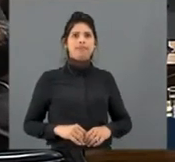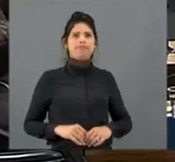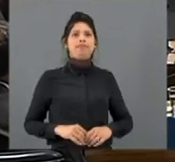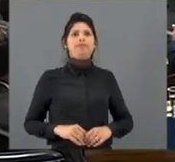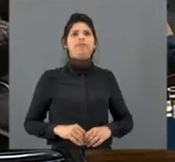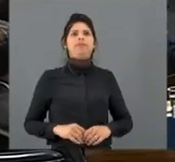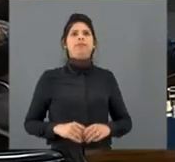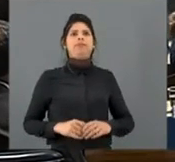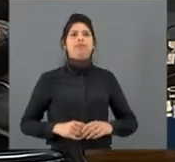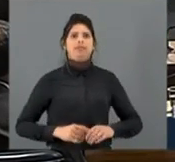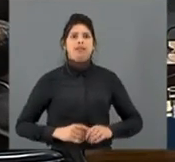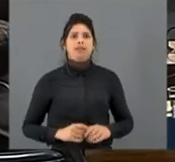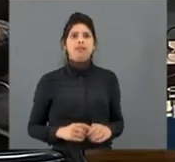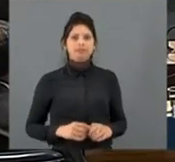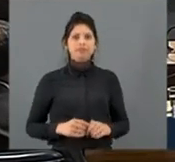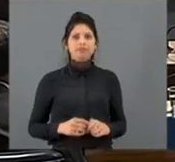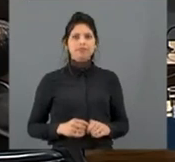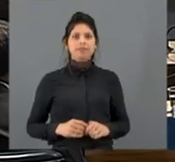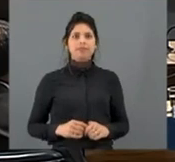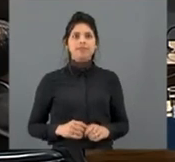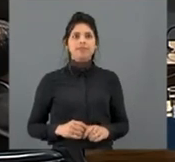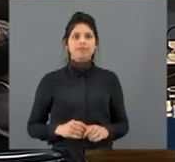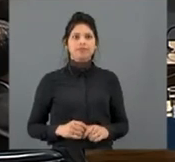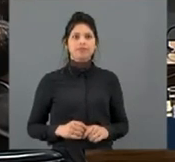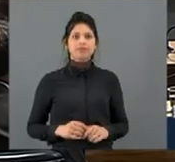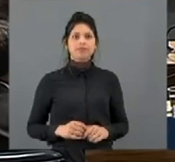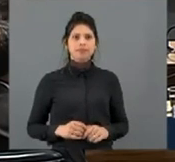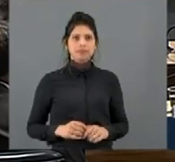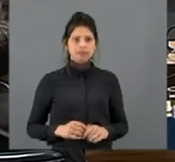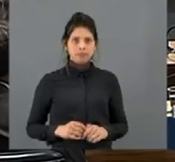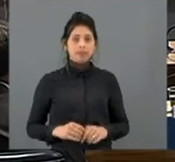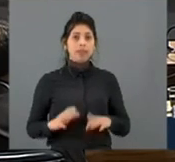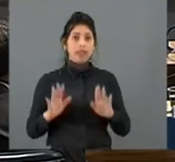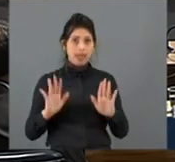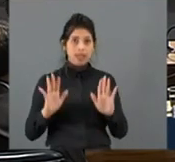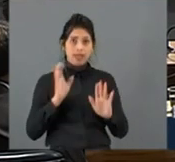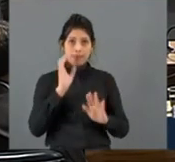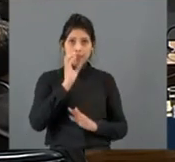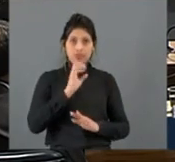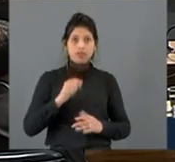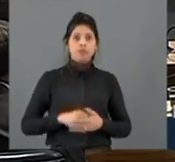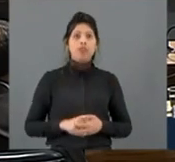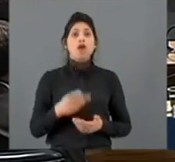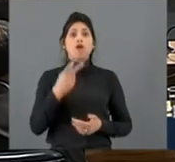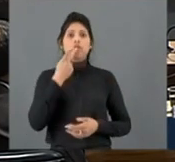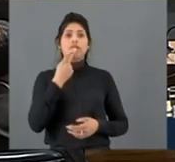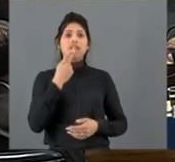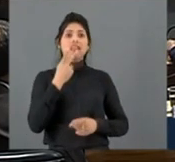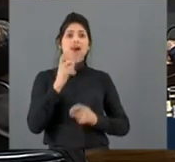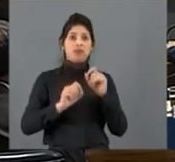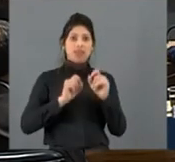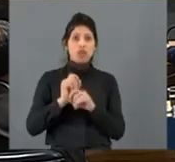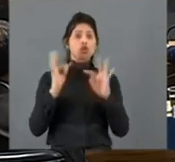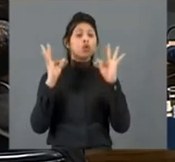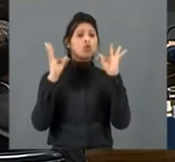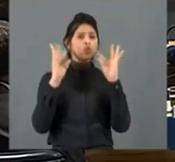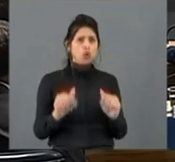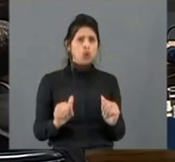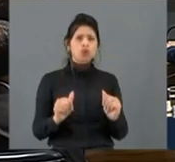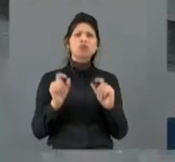passar a presidência para a Vossa Excelência. E você continua. Eu só queria falar para o Van Hatten, sobre todos os regimes nunca